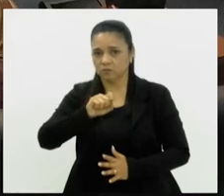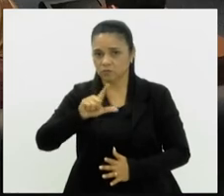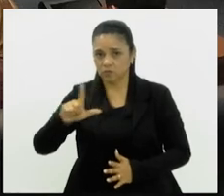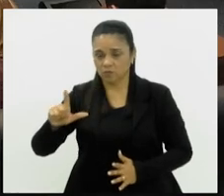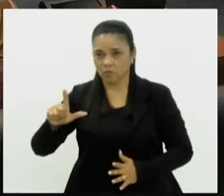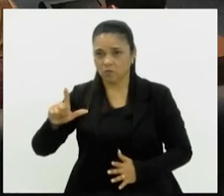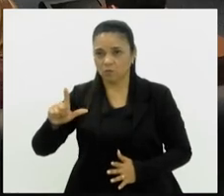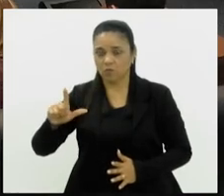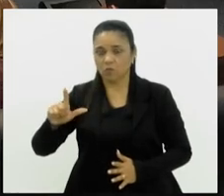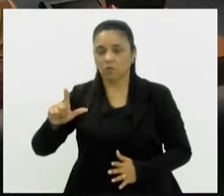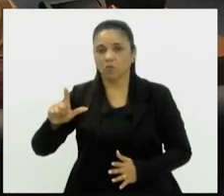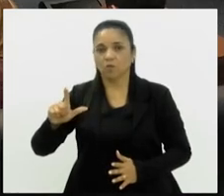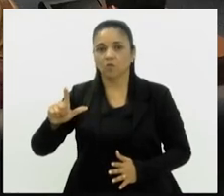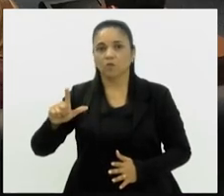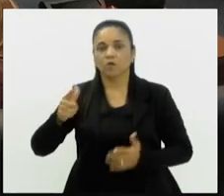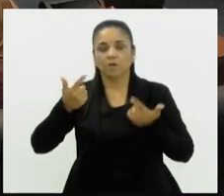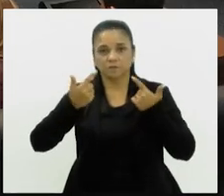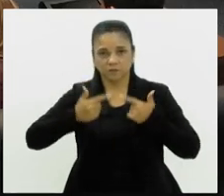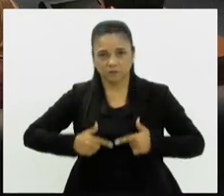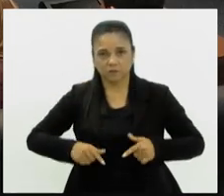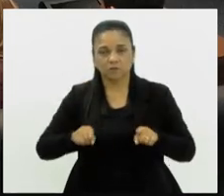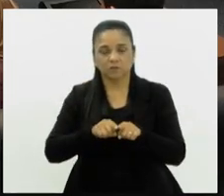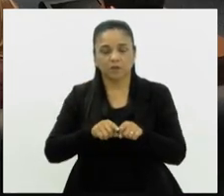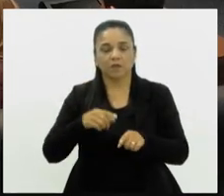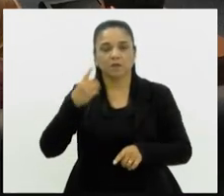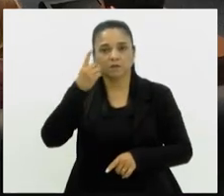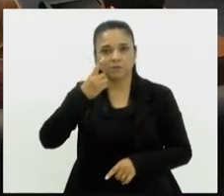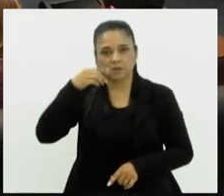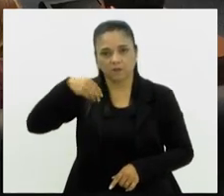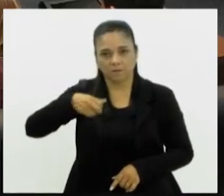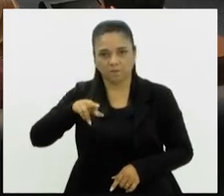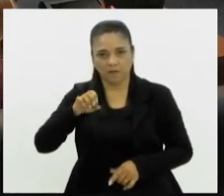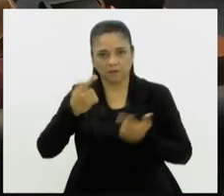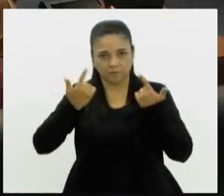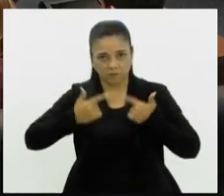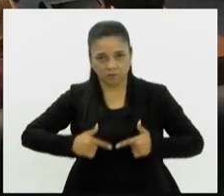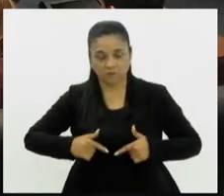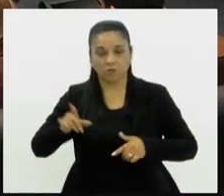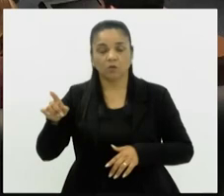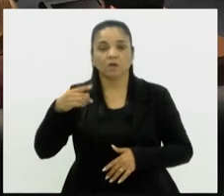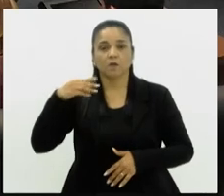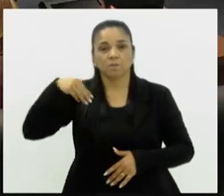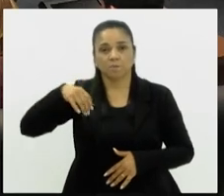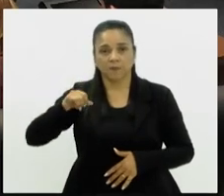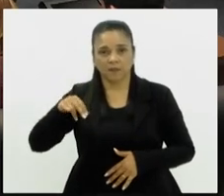A bancada do PSOL, abstenção. Marta Rocha, abstenção. Carlos Mink, contrário.